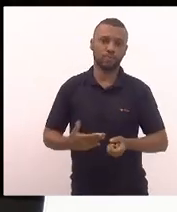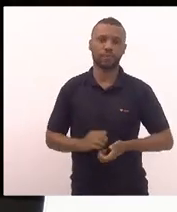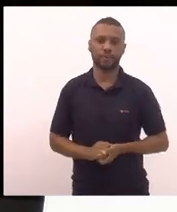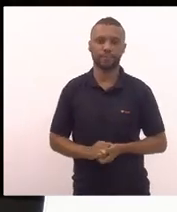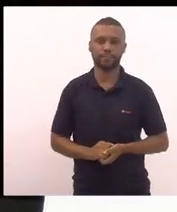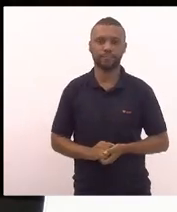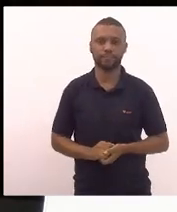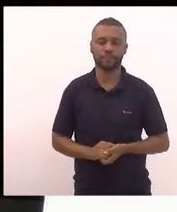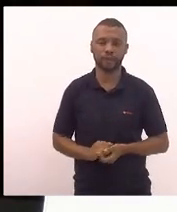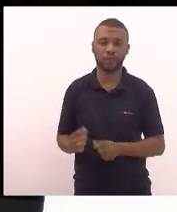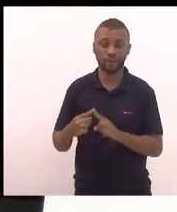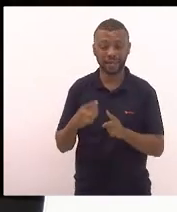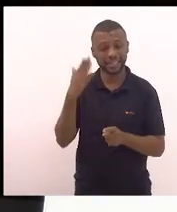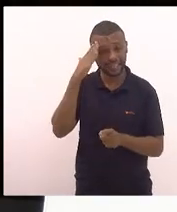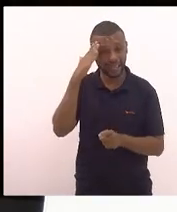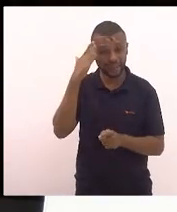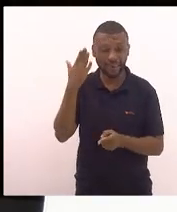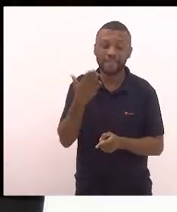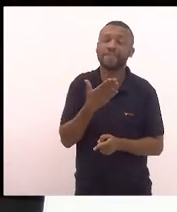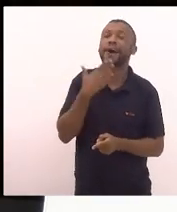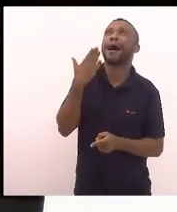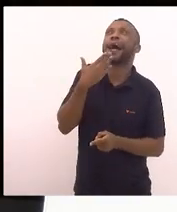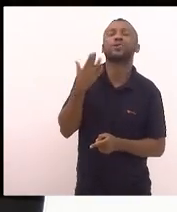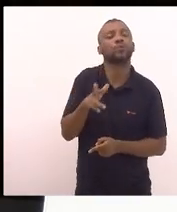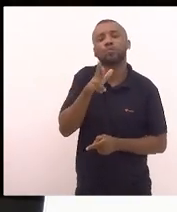porque não é fácil.